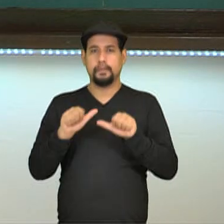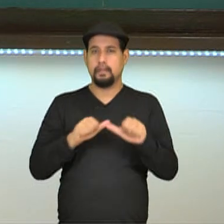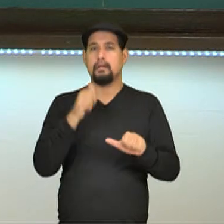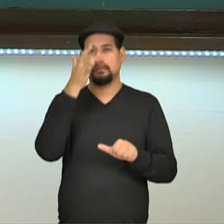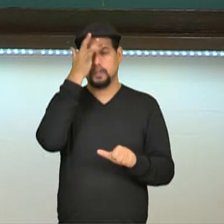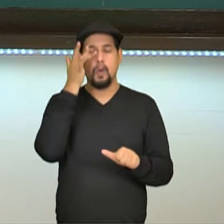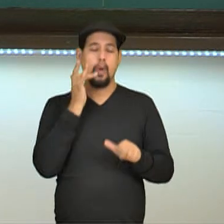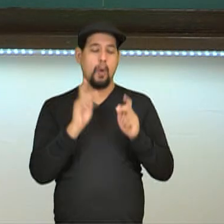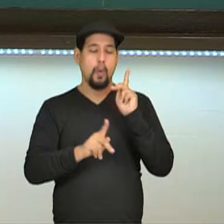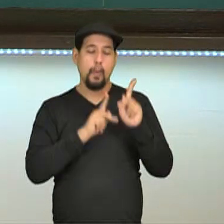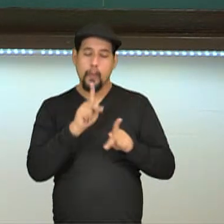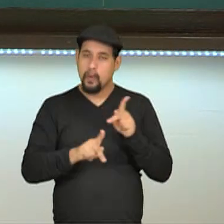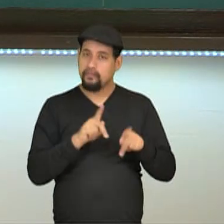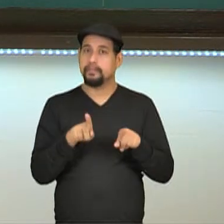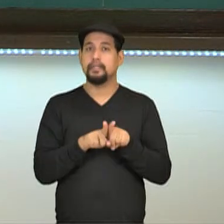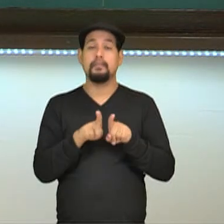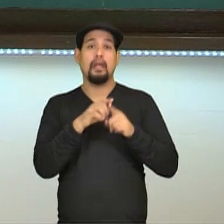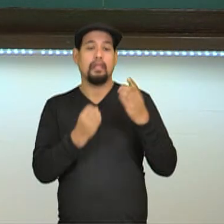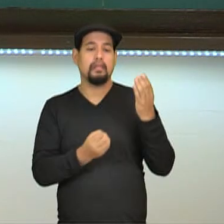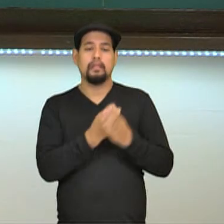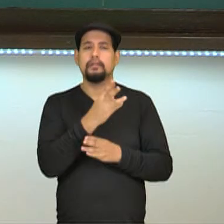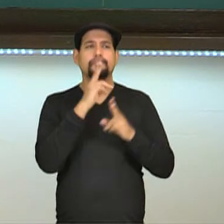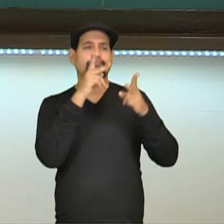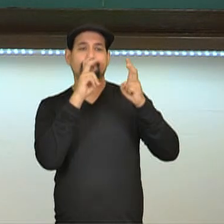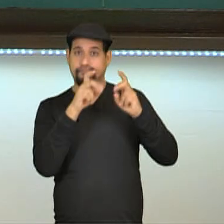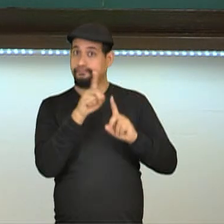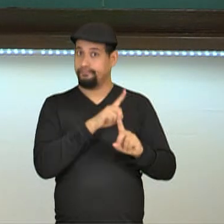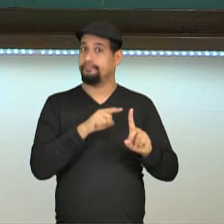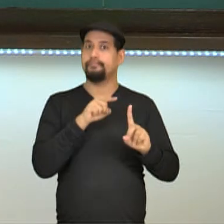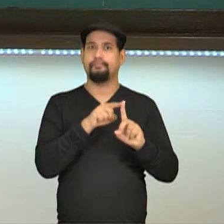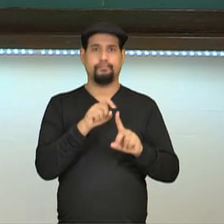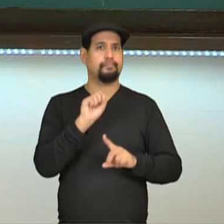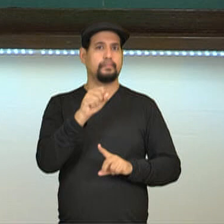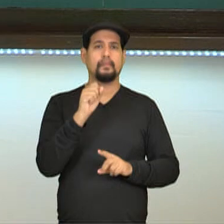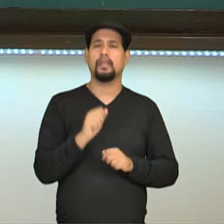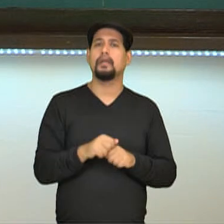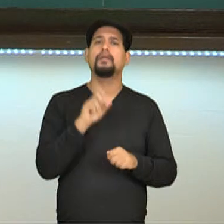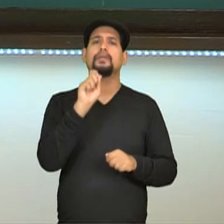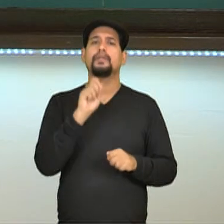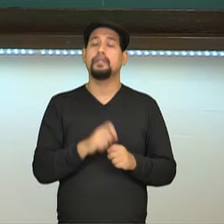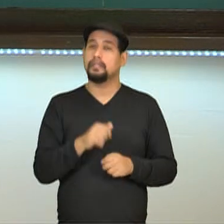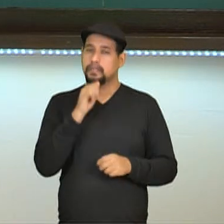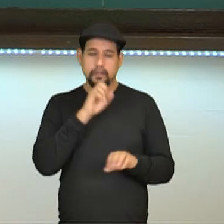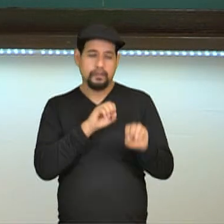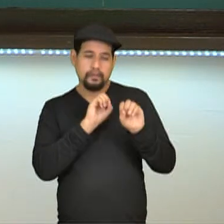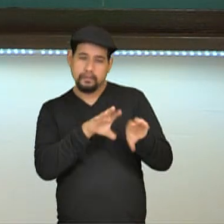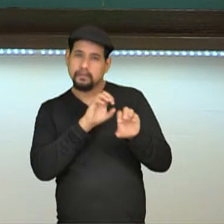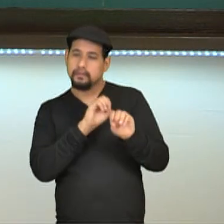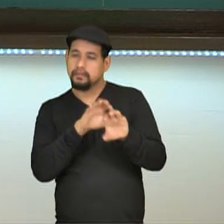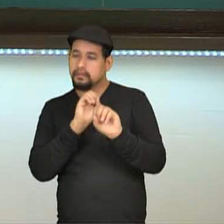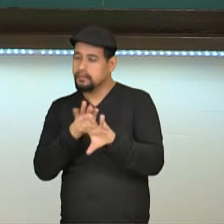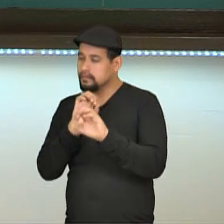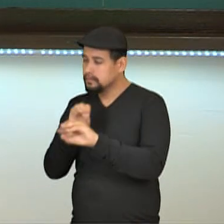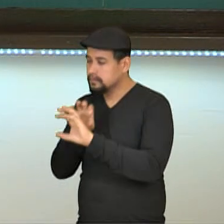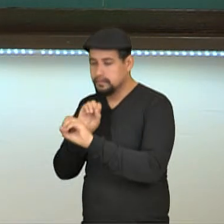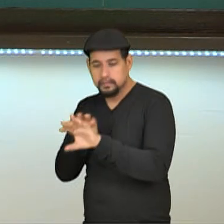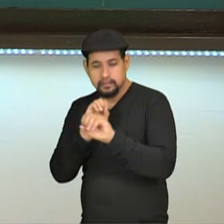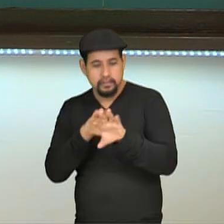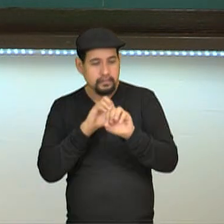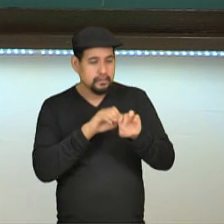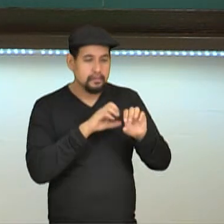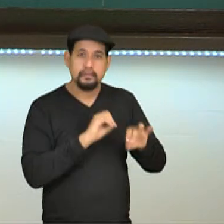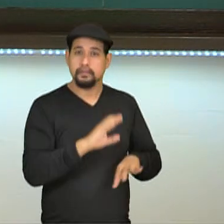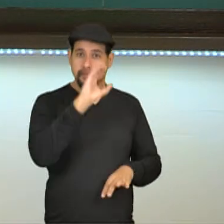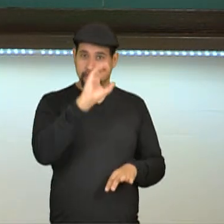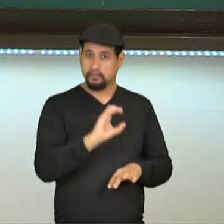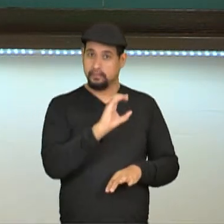Então foi criado com esse intuito, tá? De catequizar tanto os índios como os